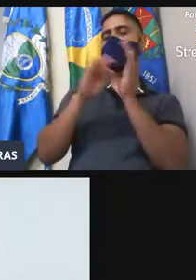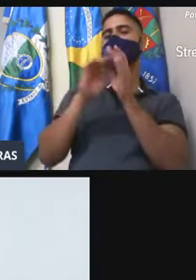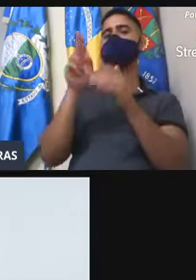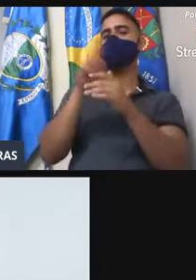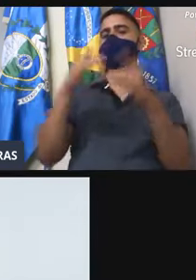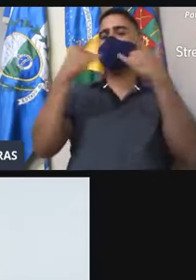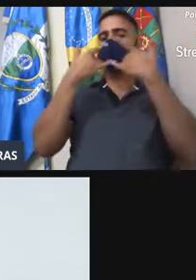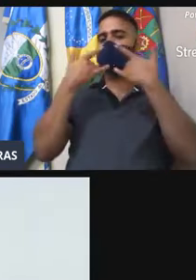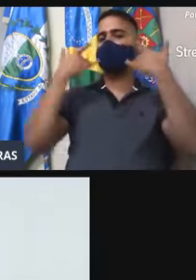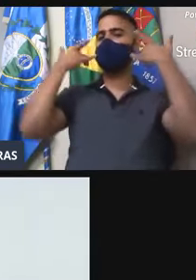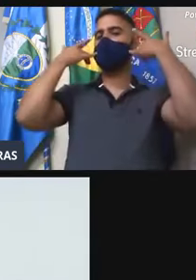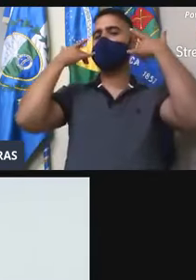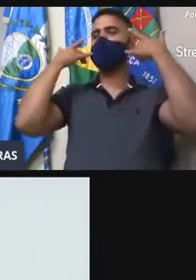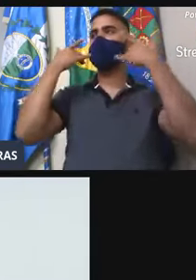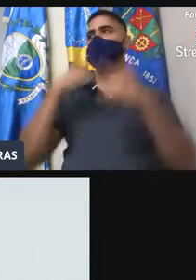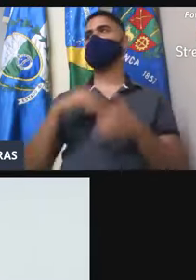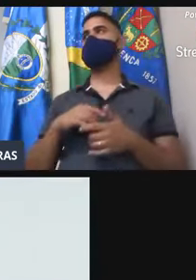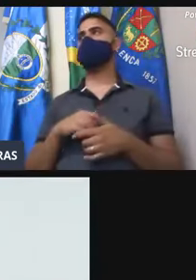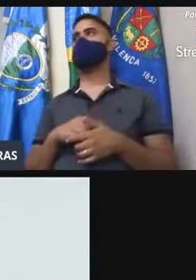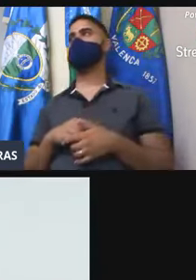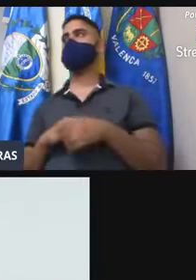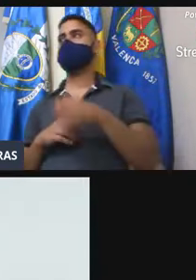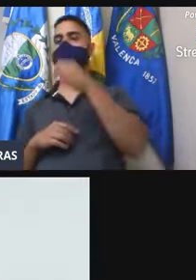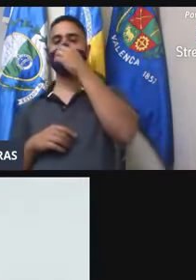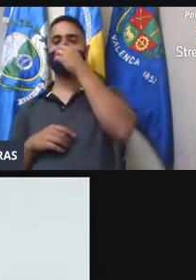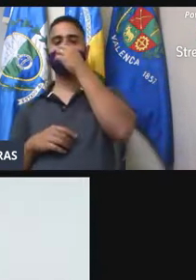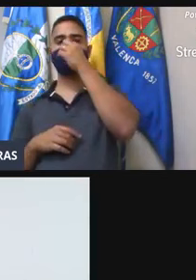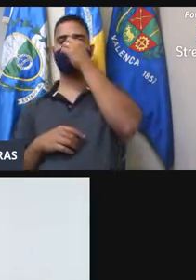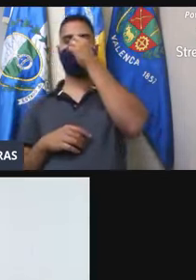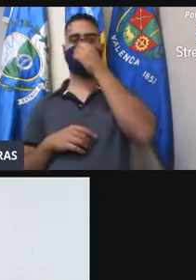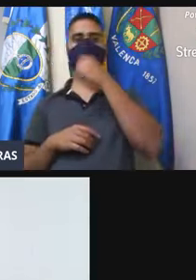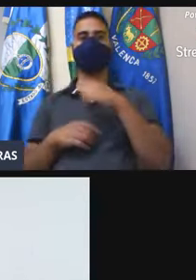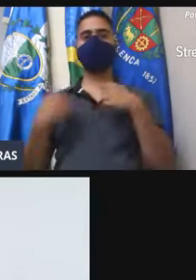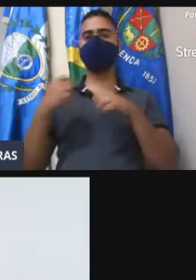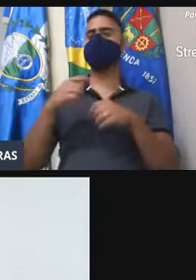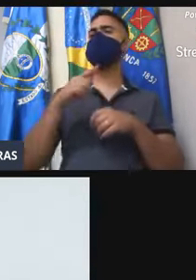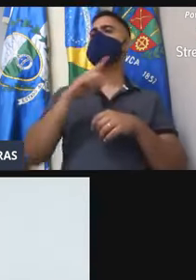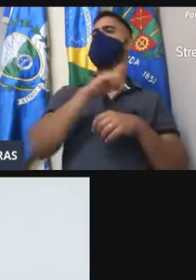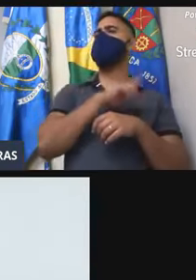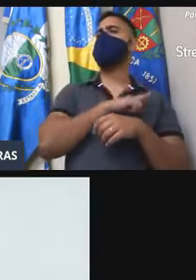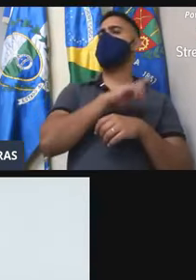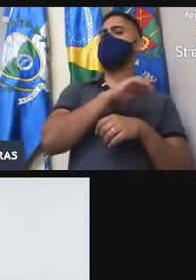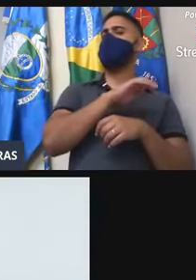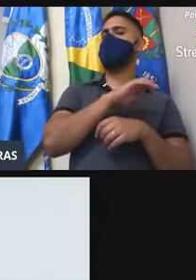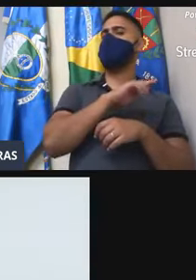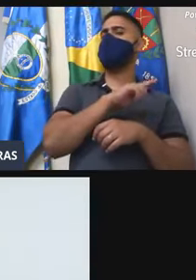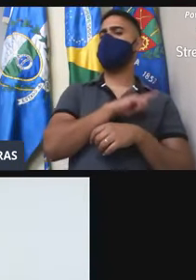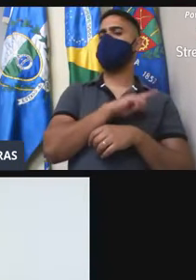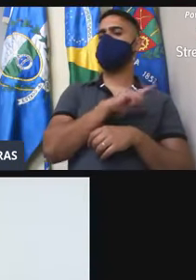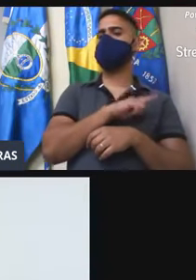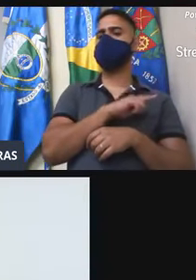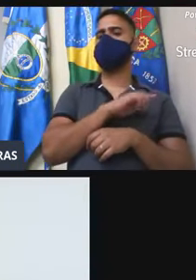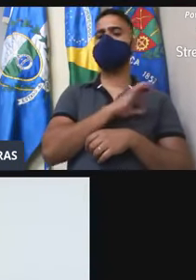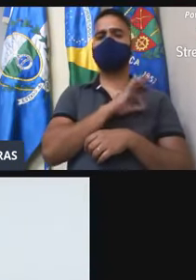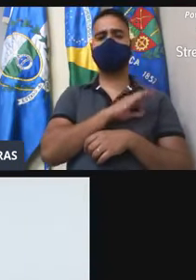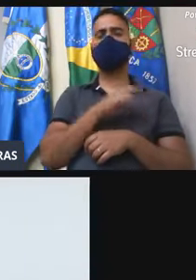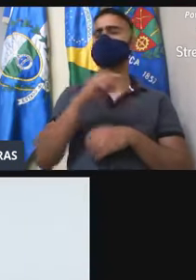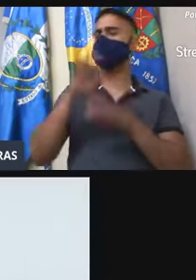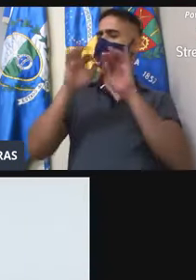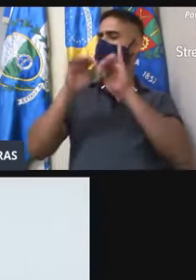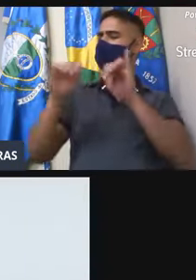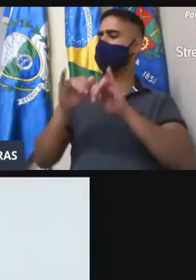máscara, principalmente lá na Serra da Beleza. Tem que, né, os guardas-parques orientaram, mas não há, né, um certo